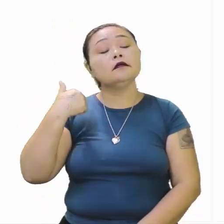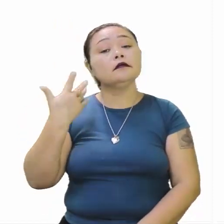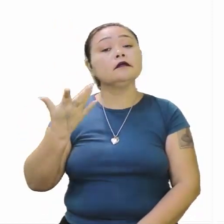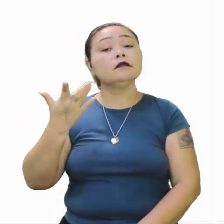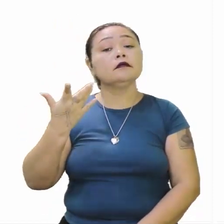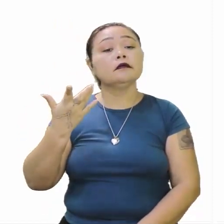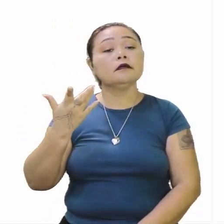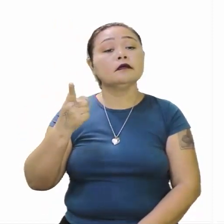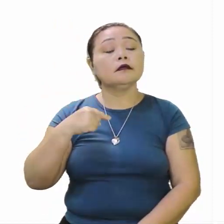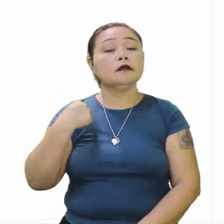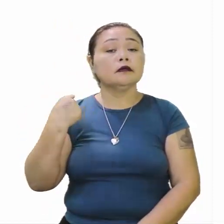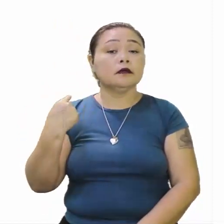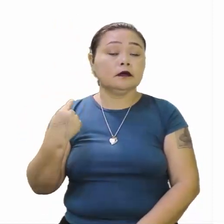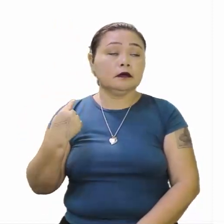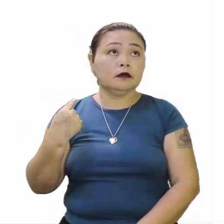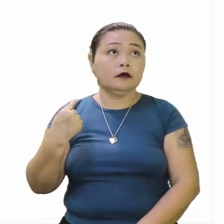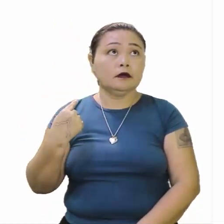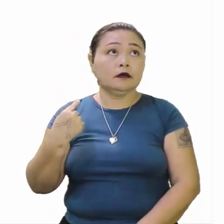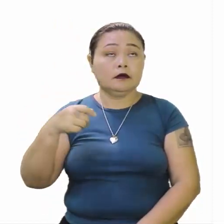para o nosso